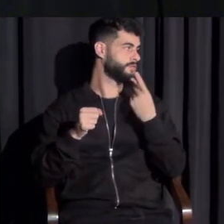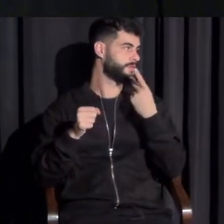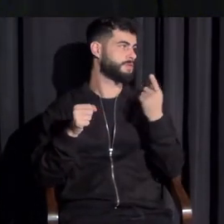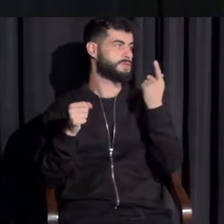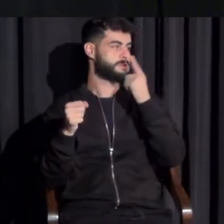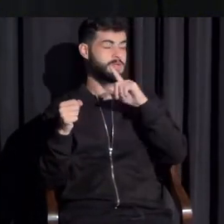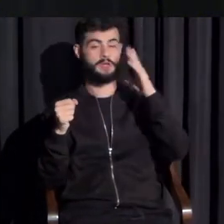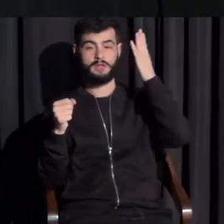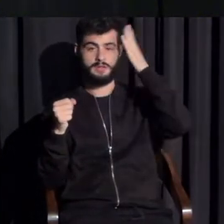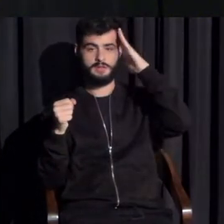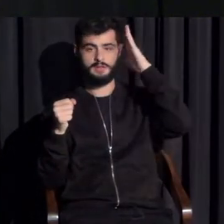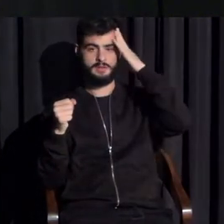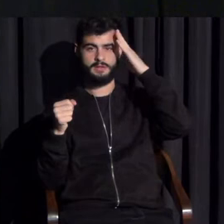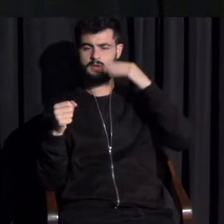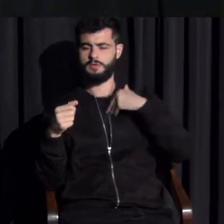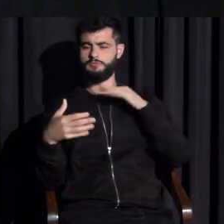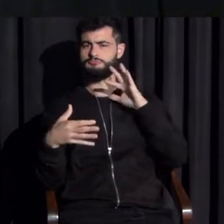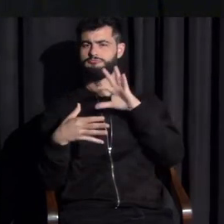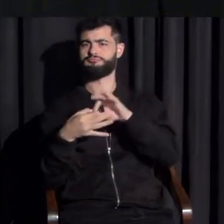né?